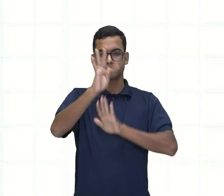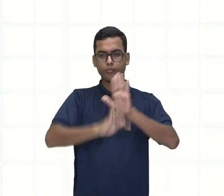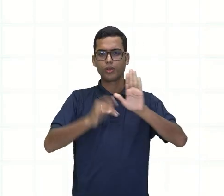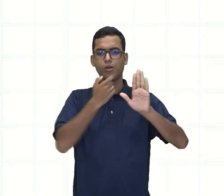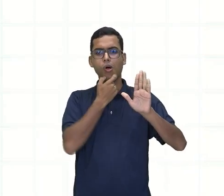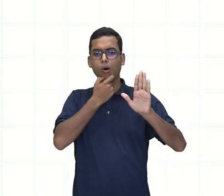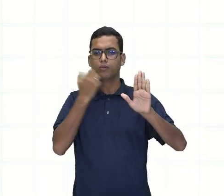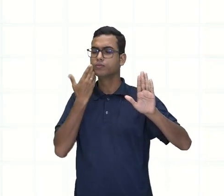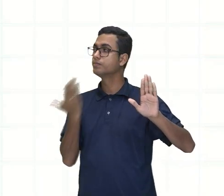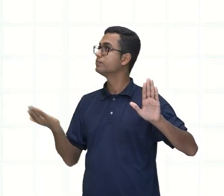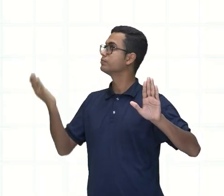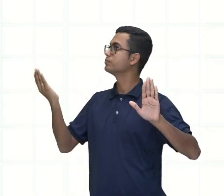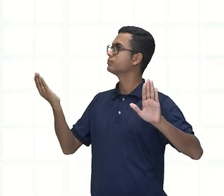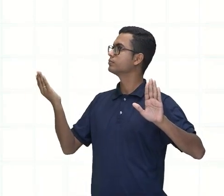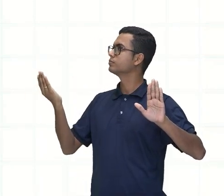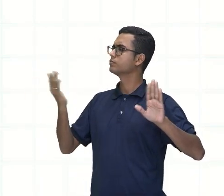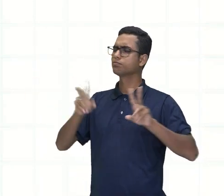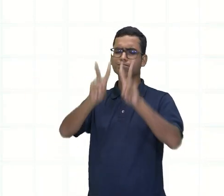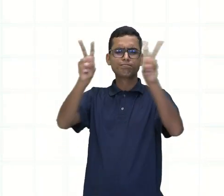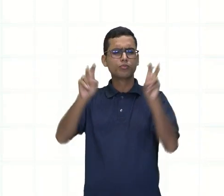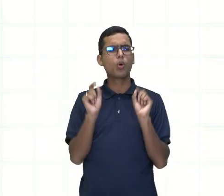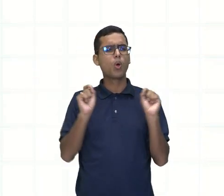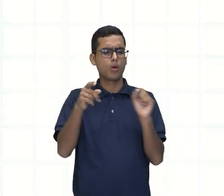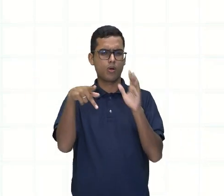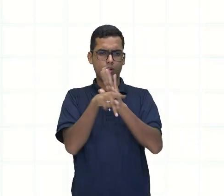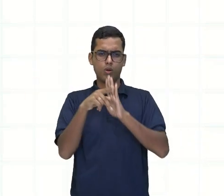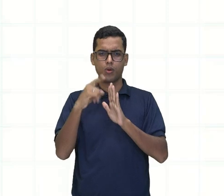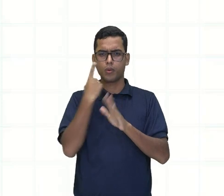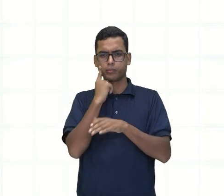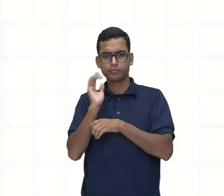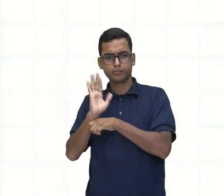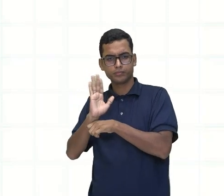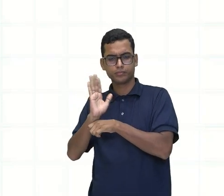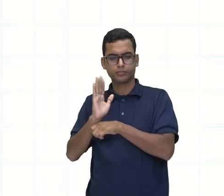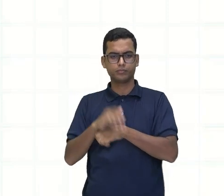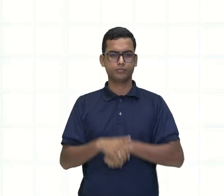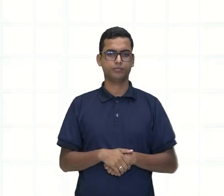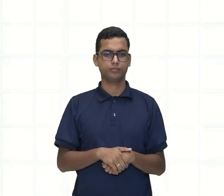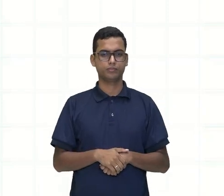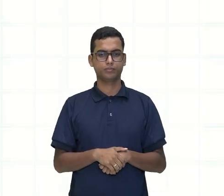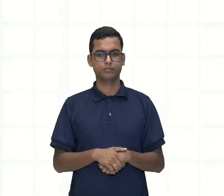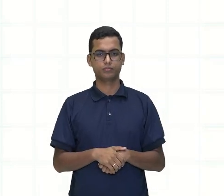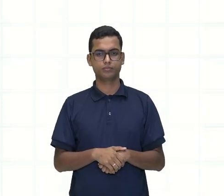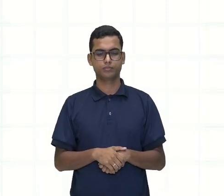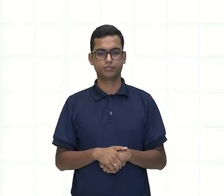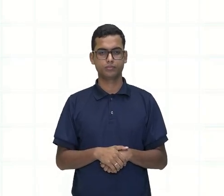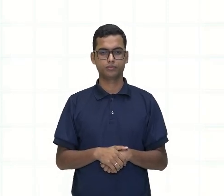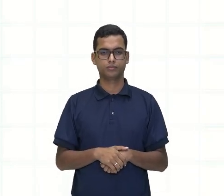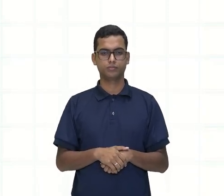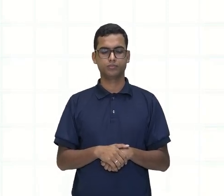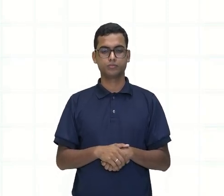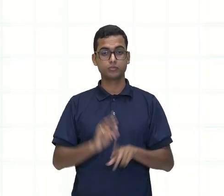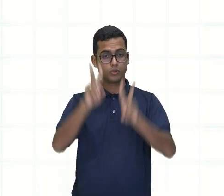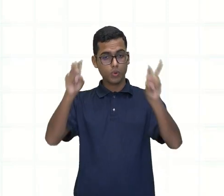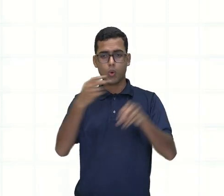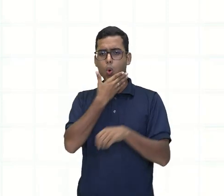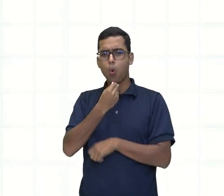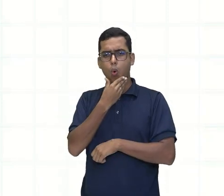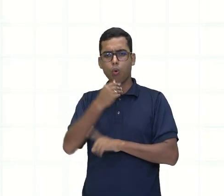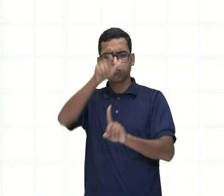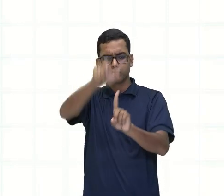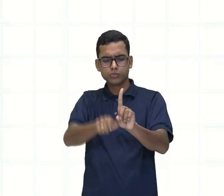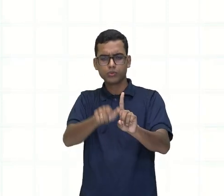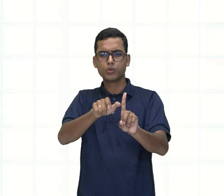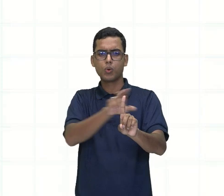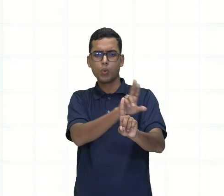era sobre o quê? A man called Sam. Era sobre um homem chamado Sam,